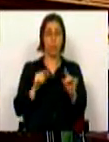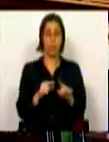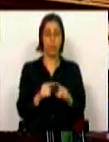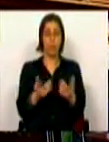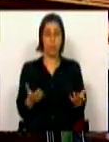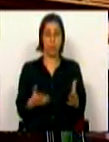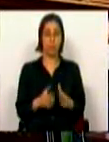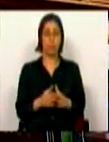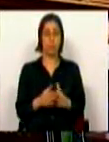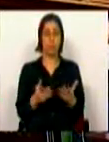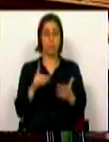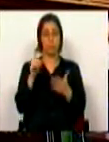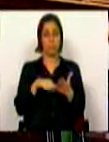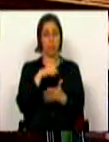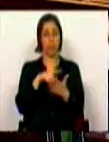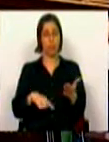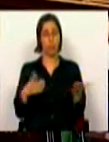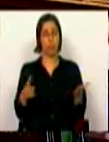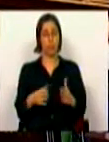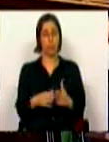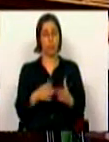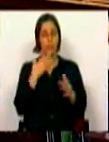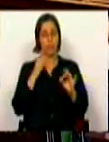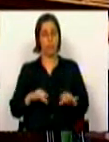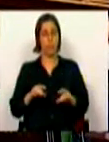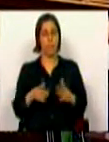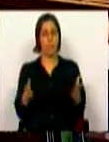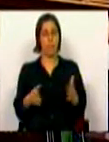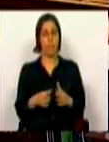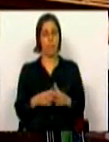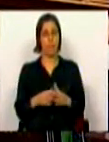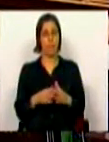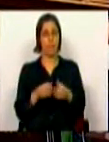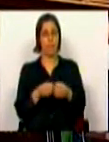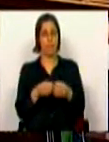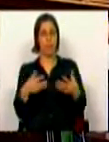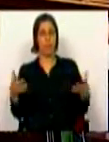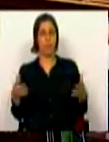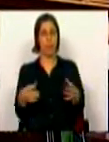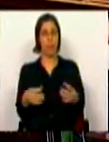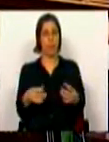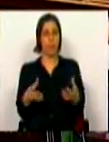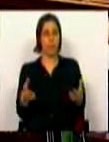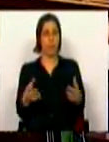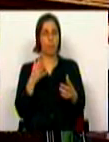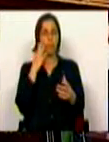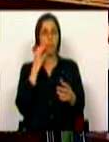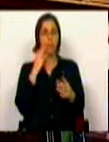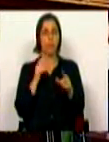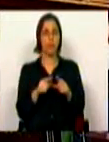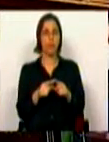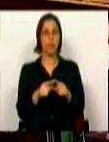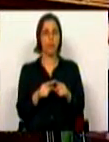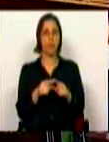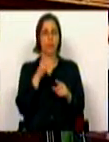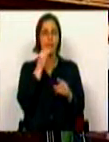é anular e evitar a proliferação dos plásticos